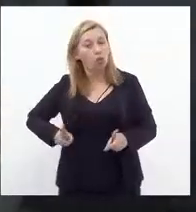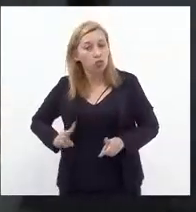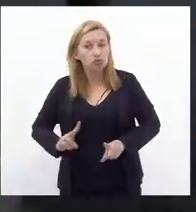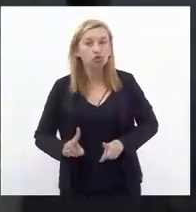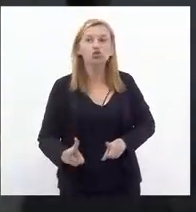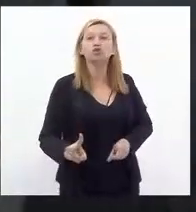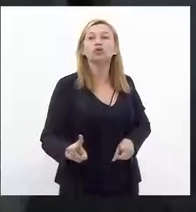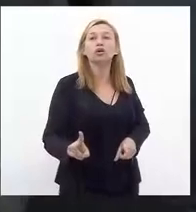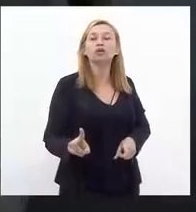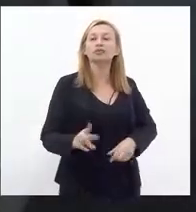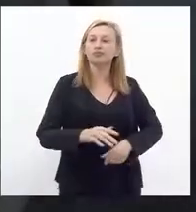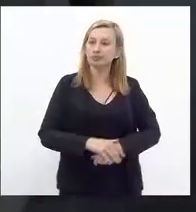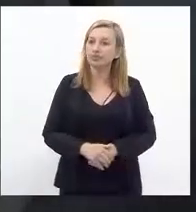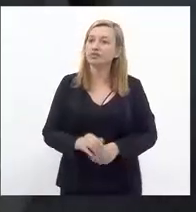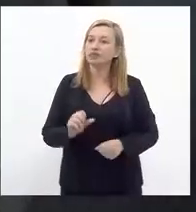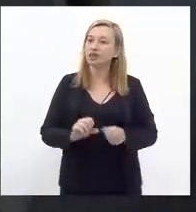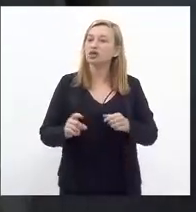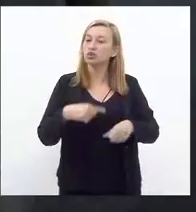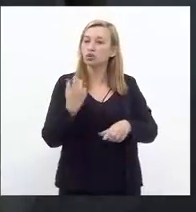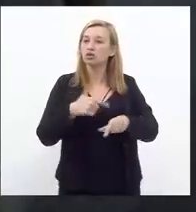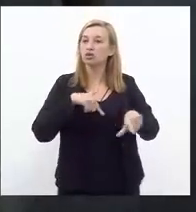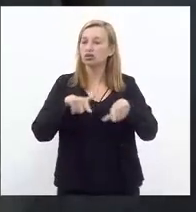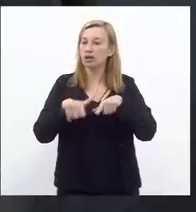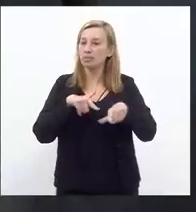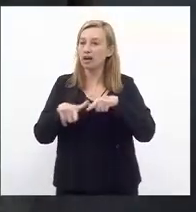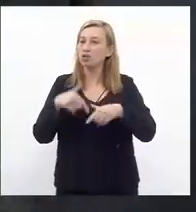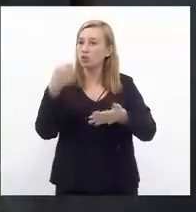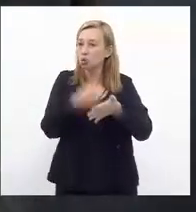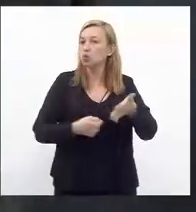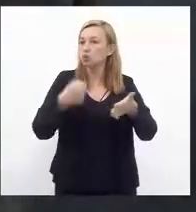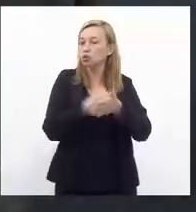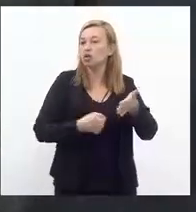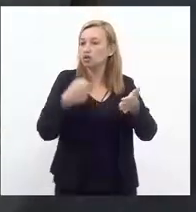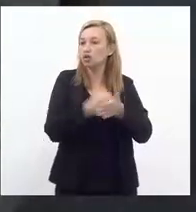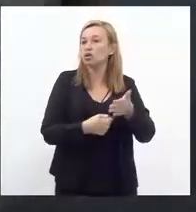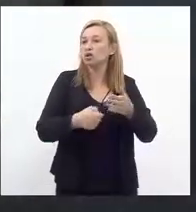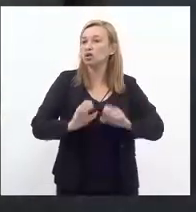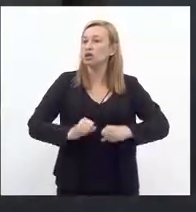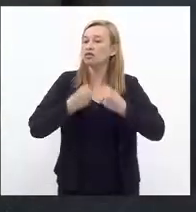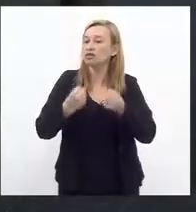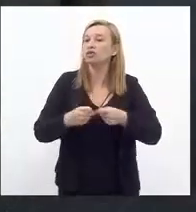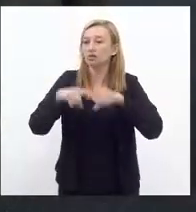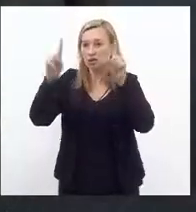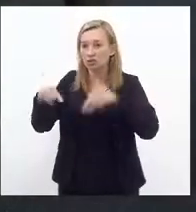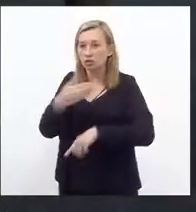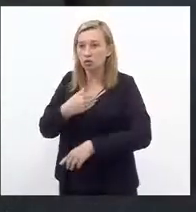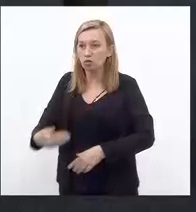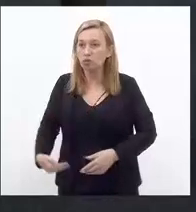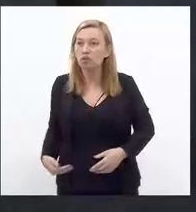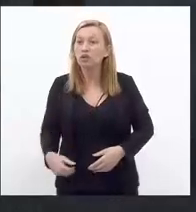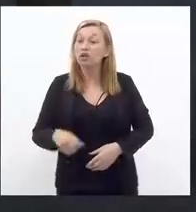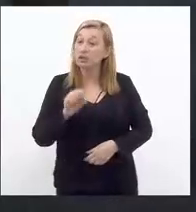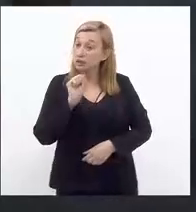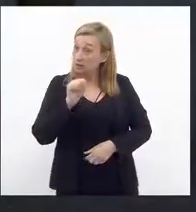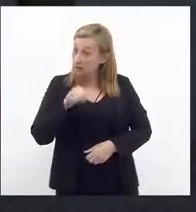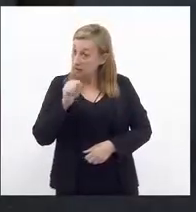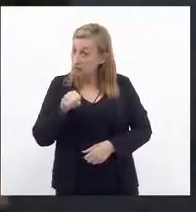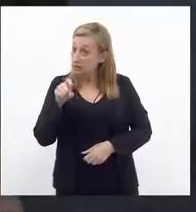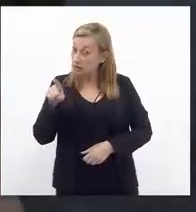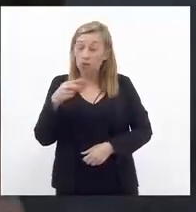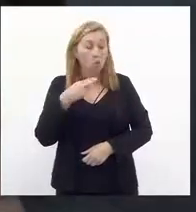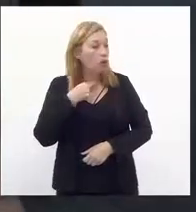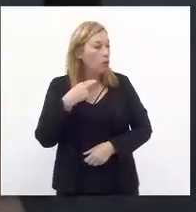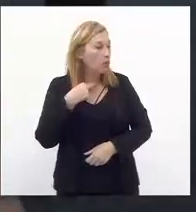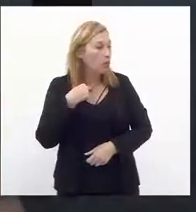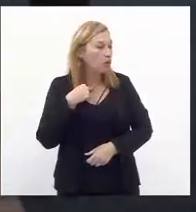continuar fazendo nosso papel lutando e defendendo ser é que esse se não